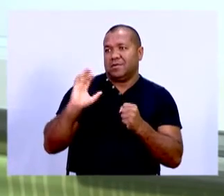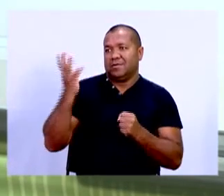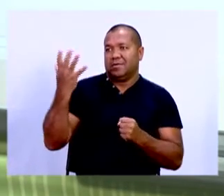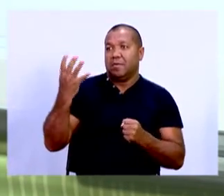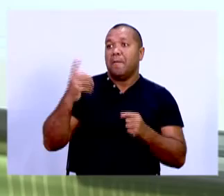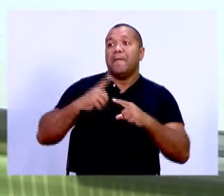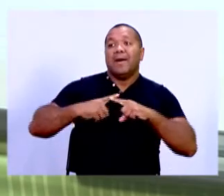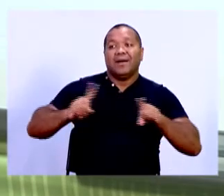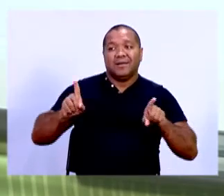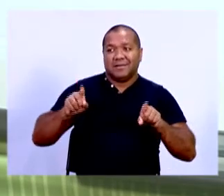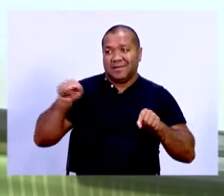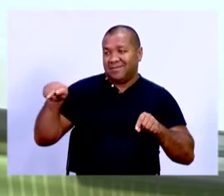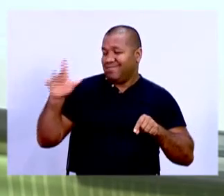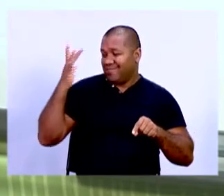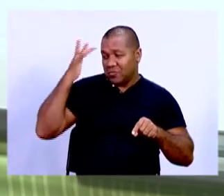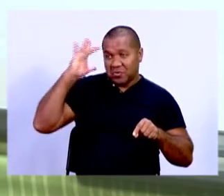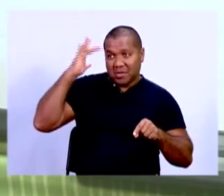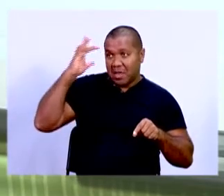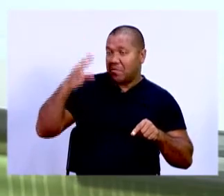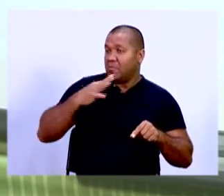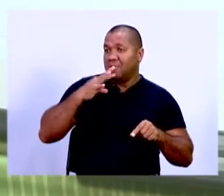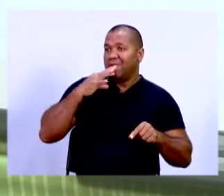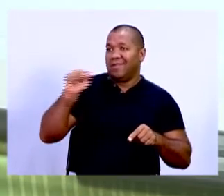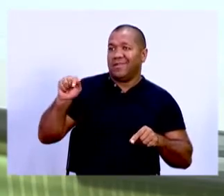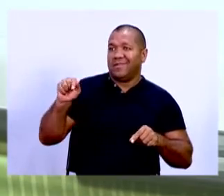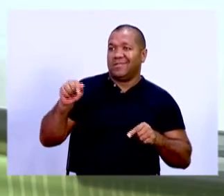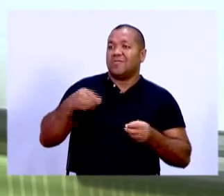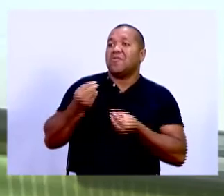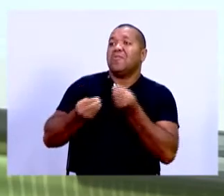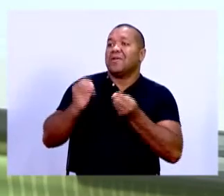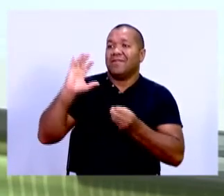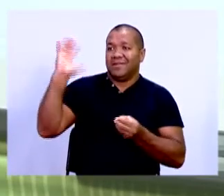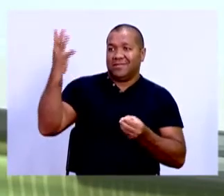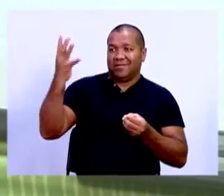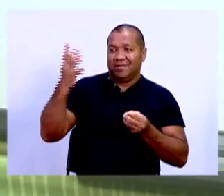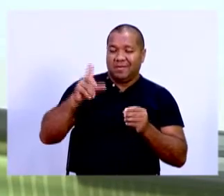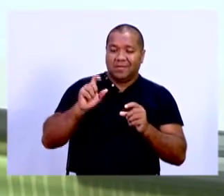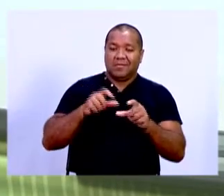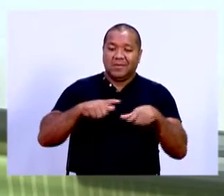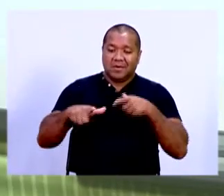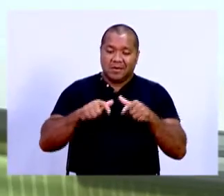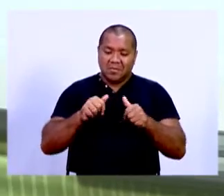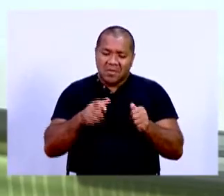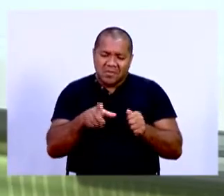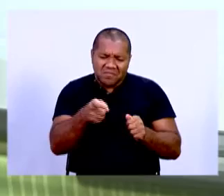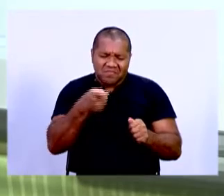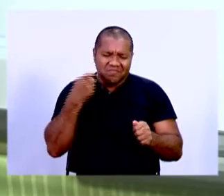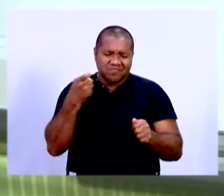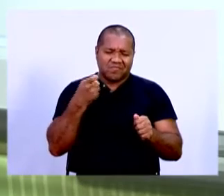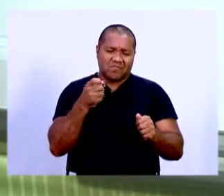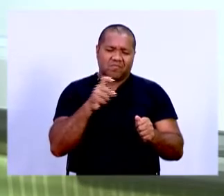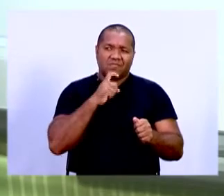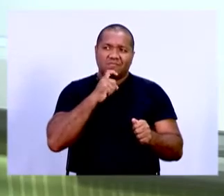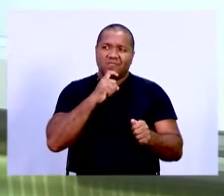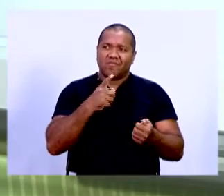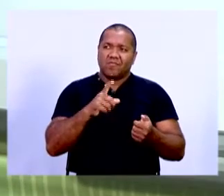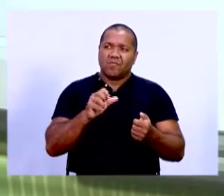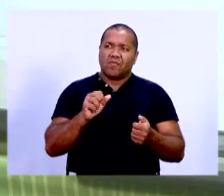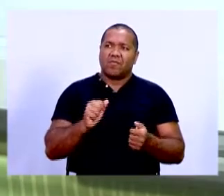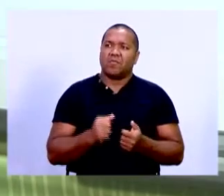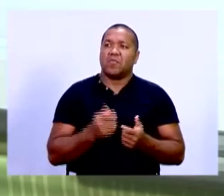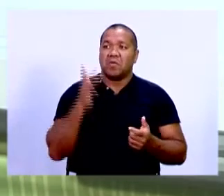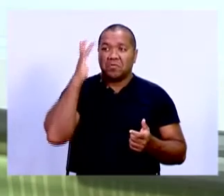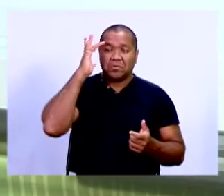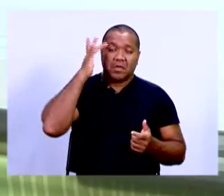não resolve porque ele não sabe, ele não tem noção de mexer num freezer, numa geladeira, né, numa frigobar, então